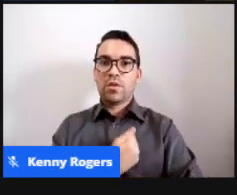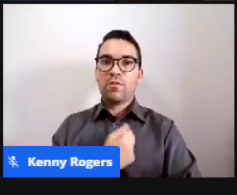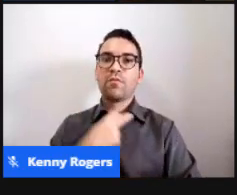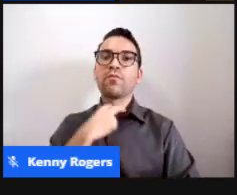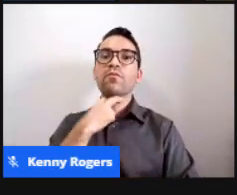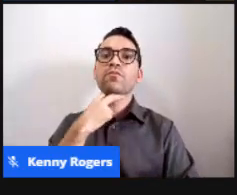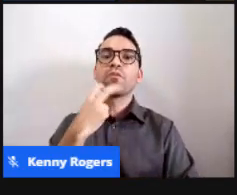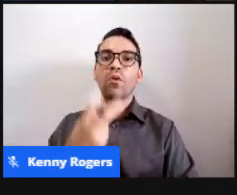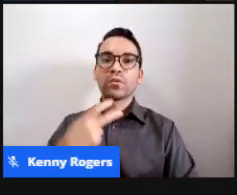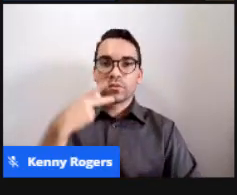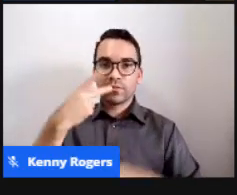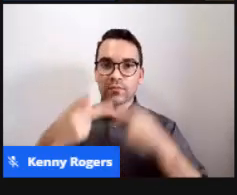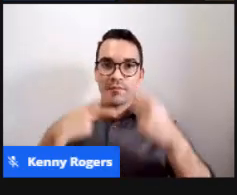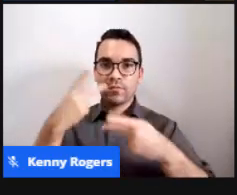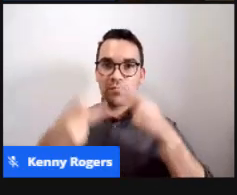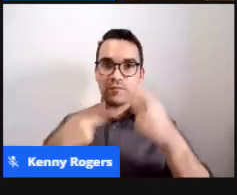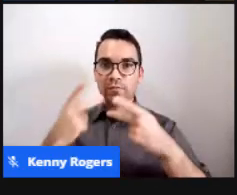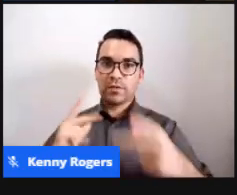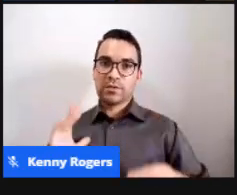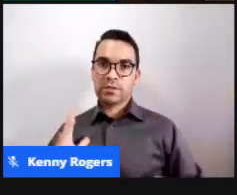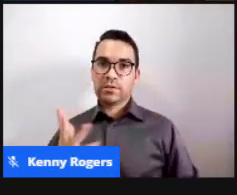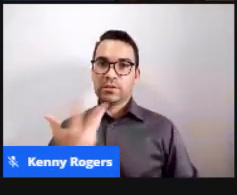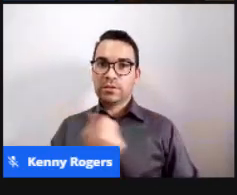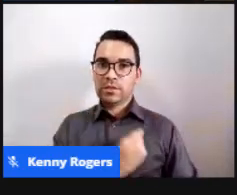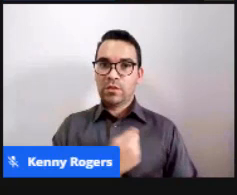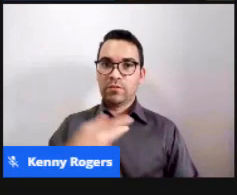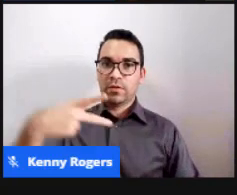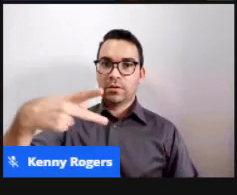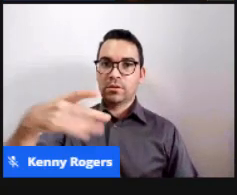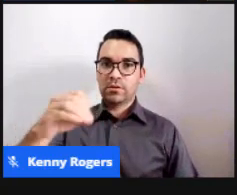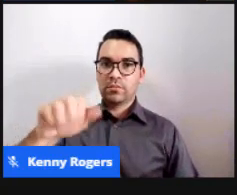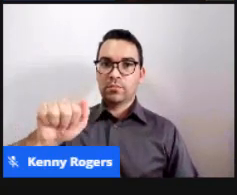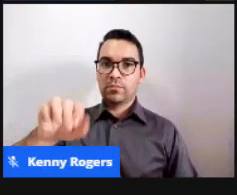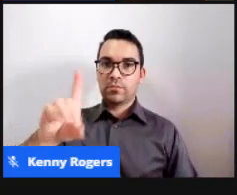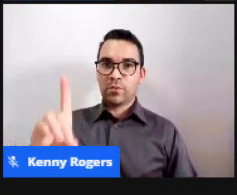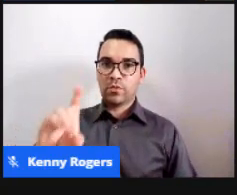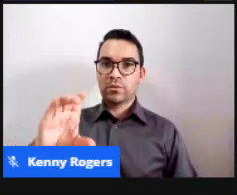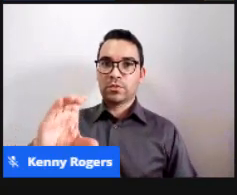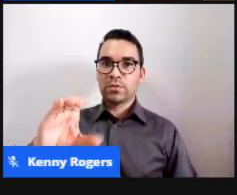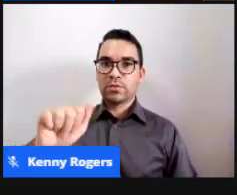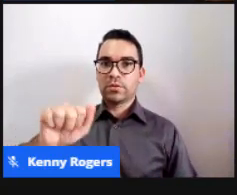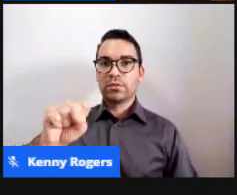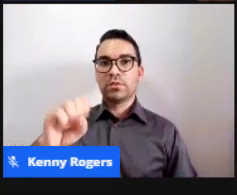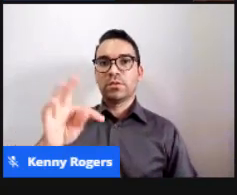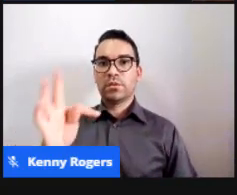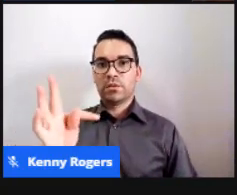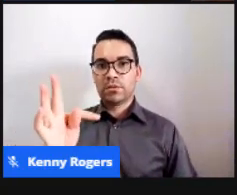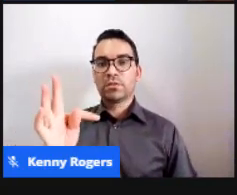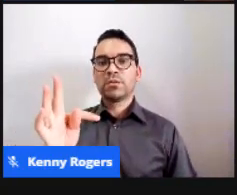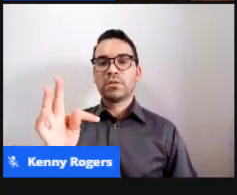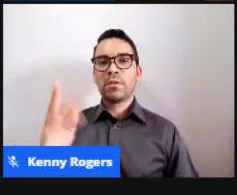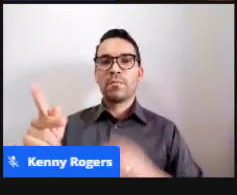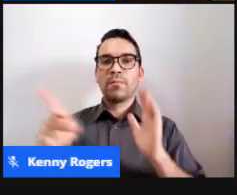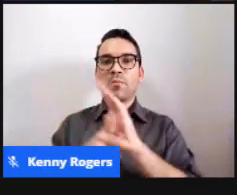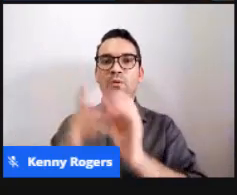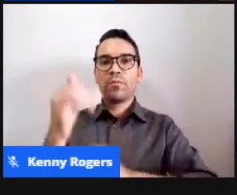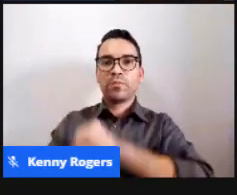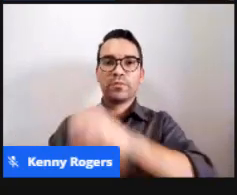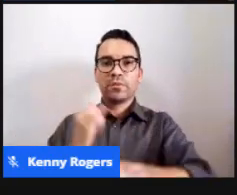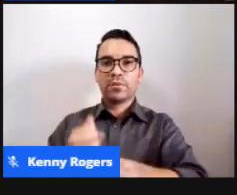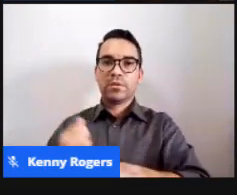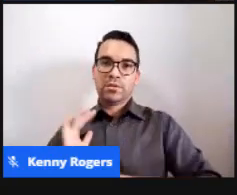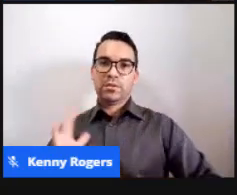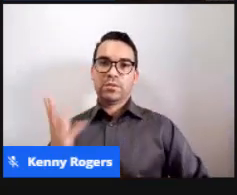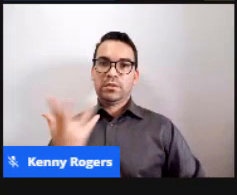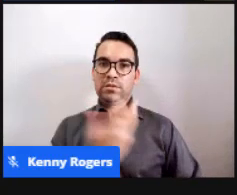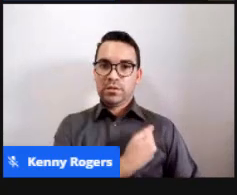aí, a atenção delas para a gente segurar é muito pouca, ainda mais nesse período de pandemia, que eles estão sozinhos, sei lá como